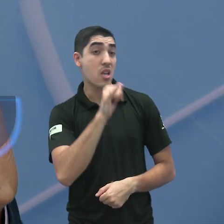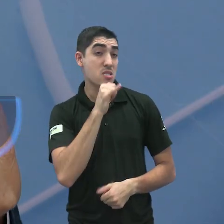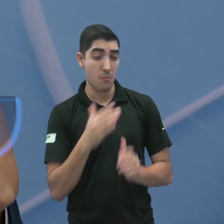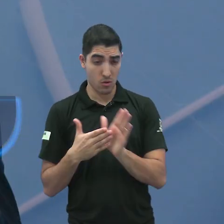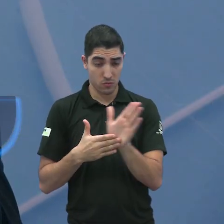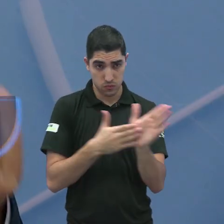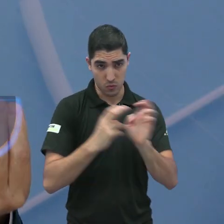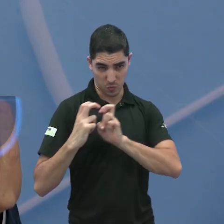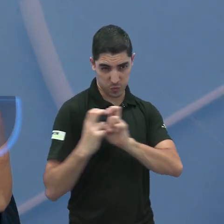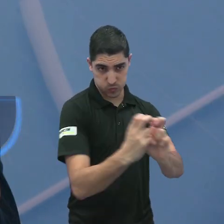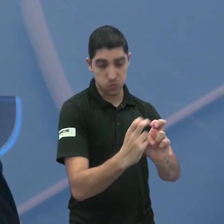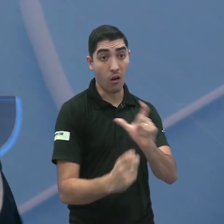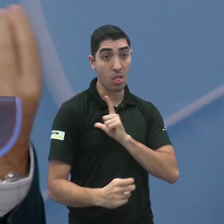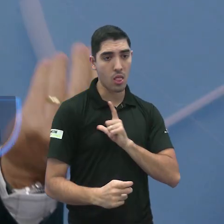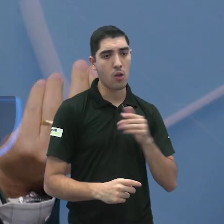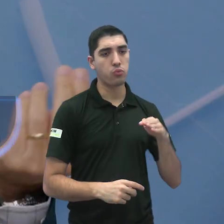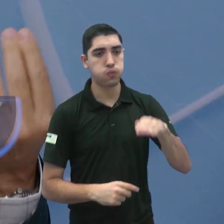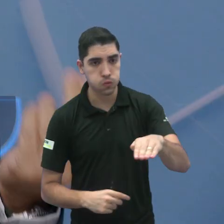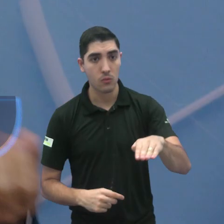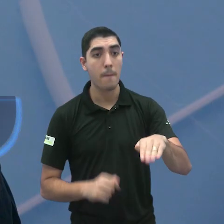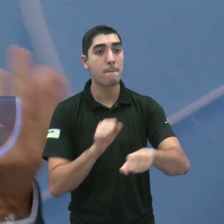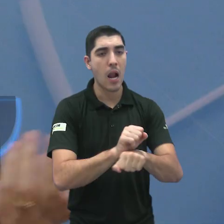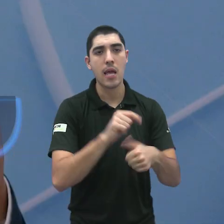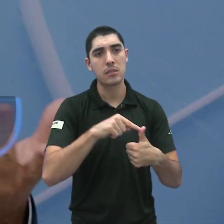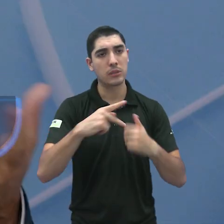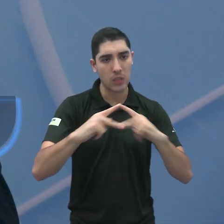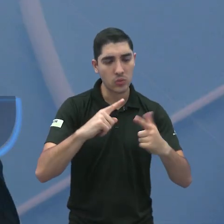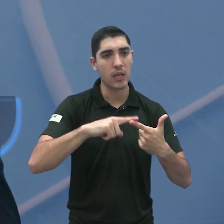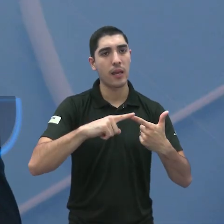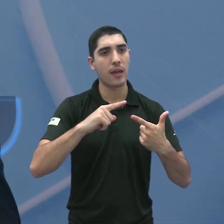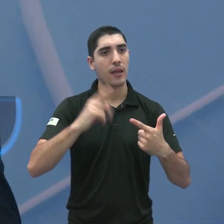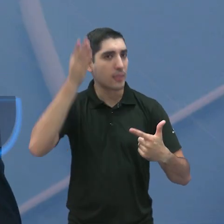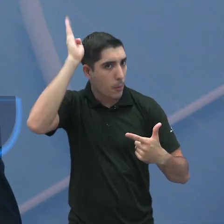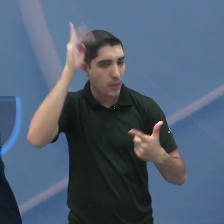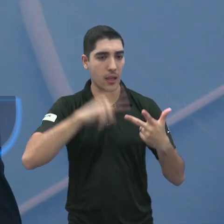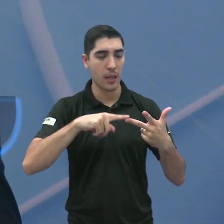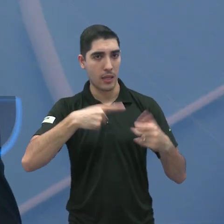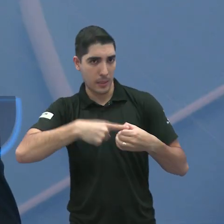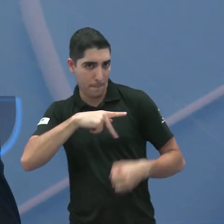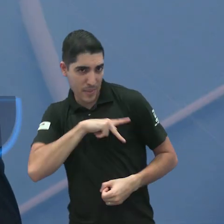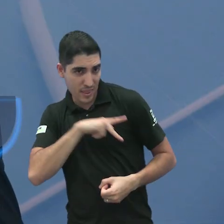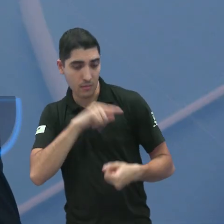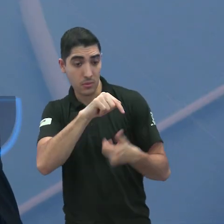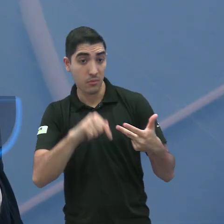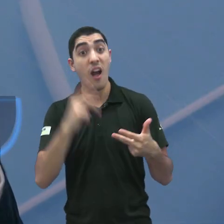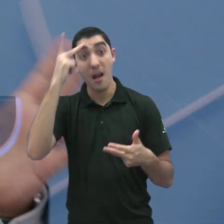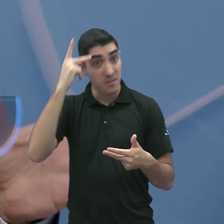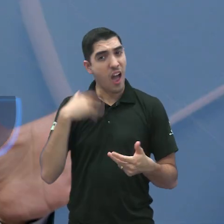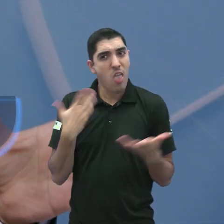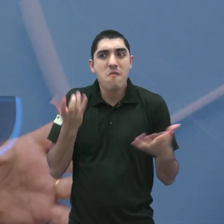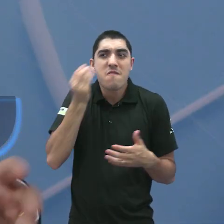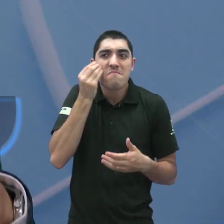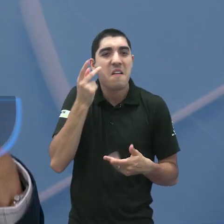De trem, com paradas estratégicas nas cidades de São José dos Campos, Taubaté, Pinda, eu acredito que essas pessoas vão começar a